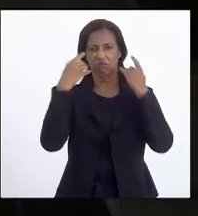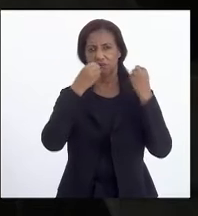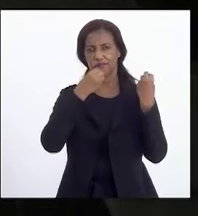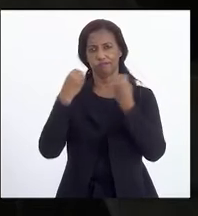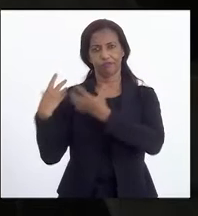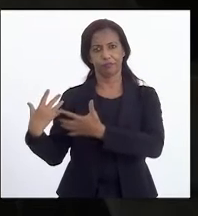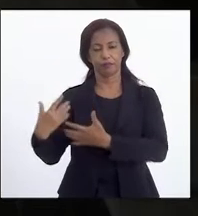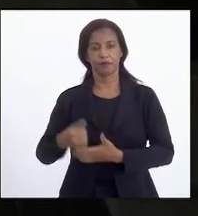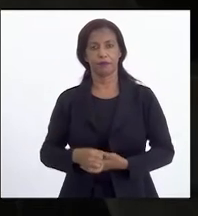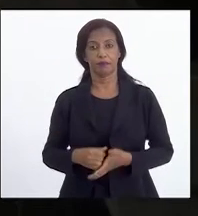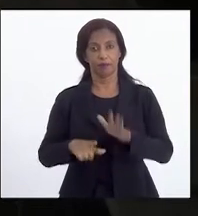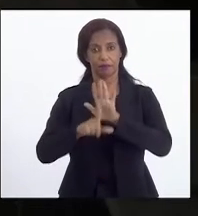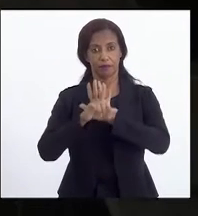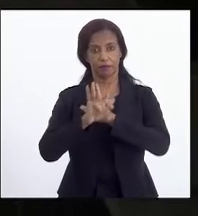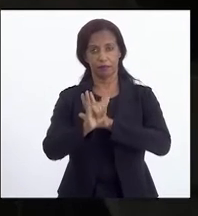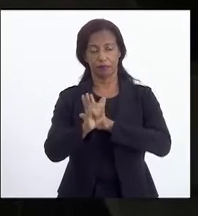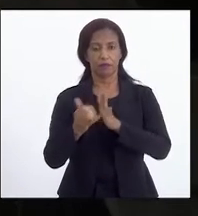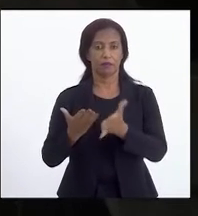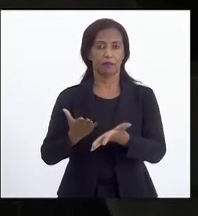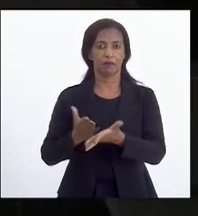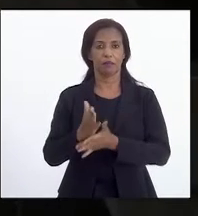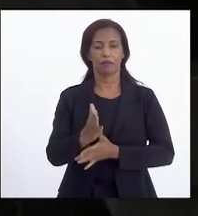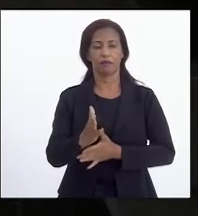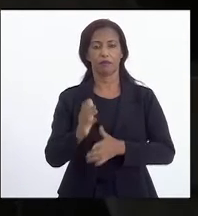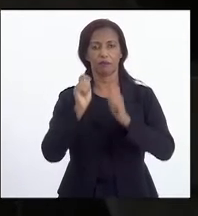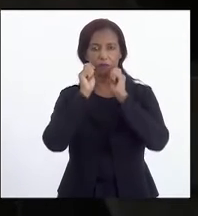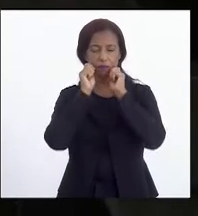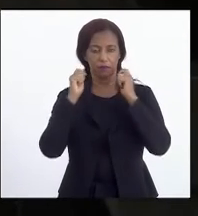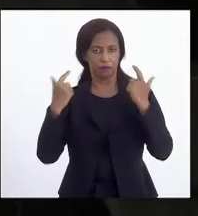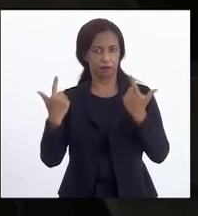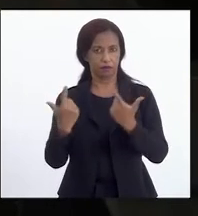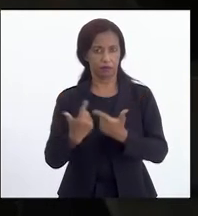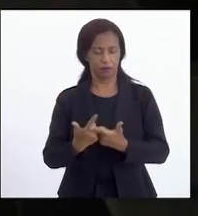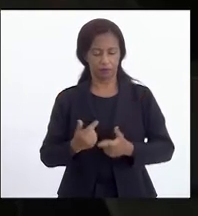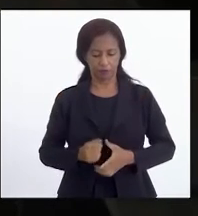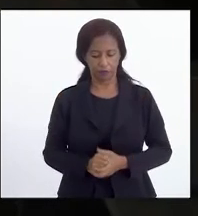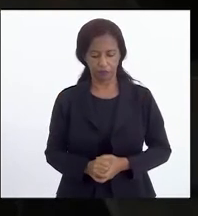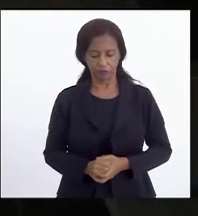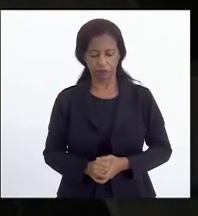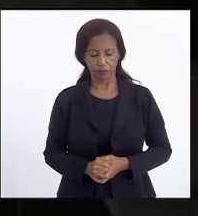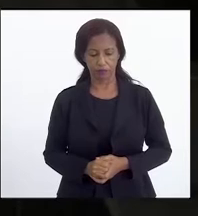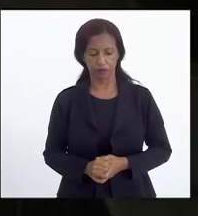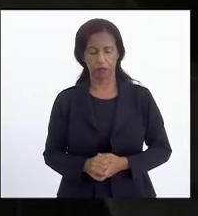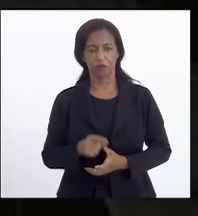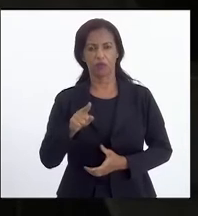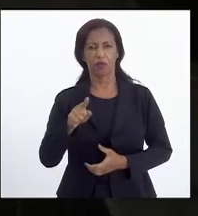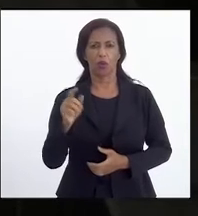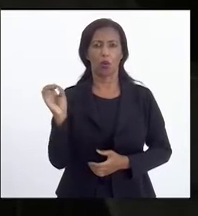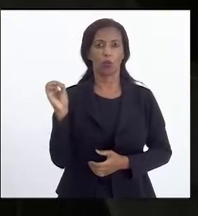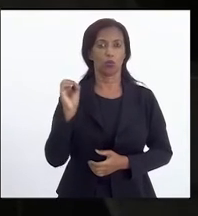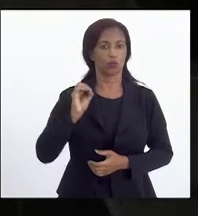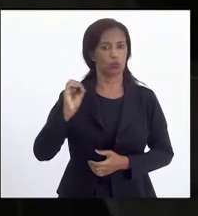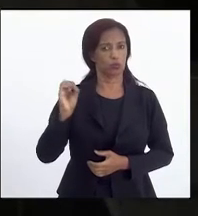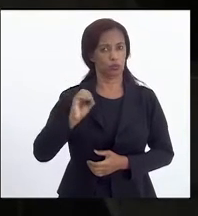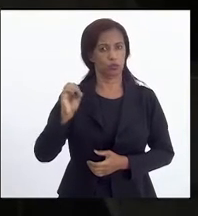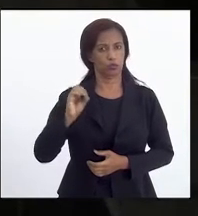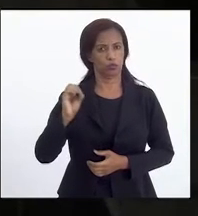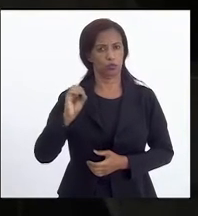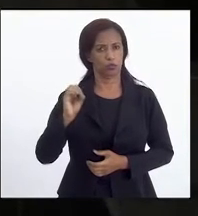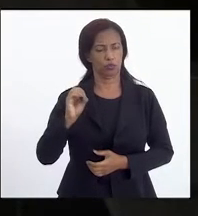esse essa lei aprovada pela Assembleia Legislativa foi de outubro